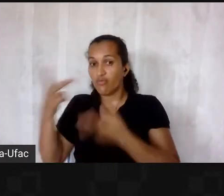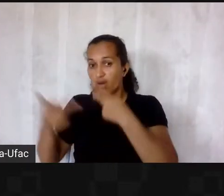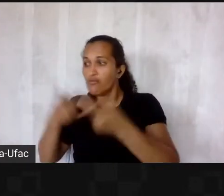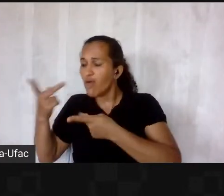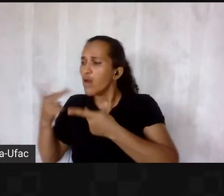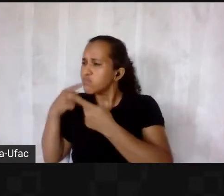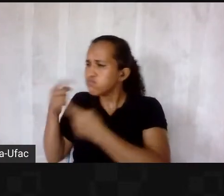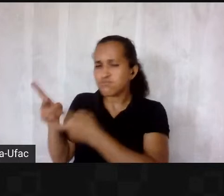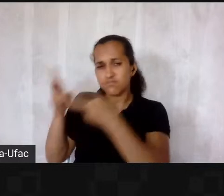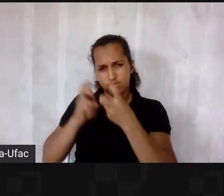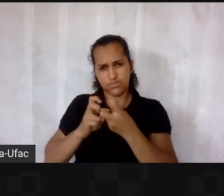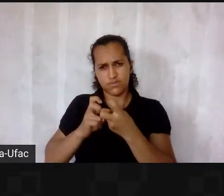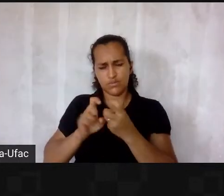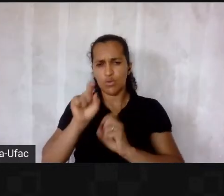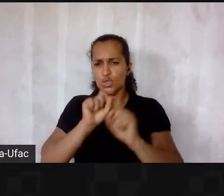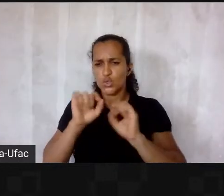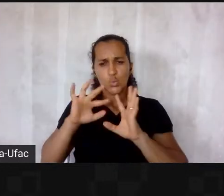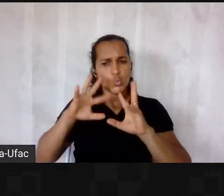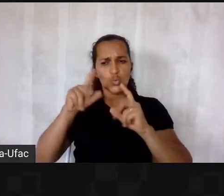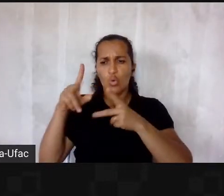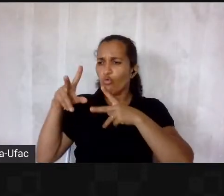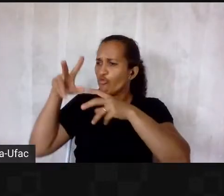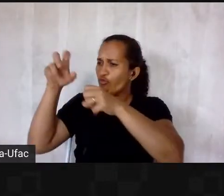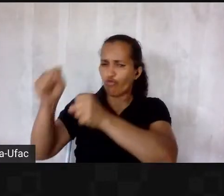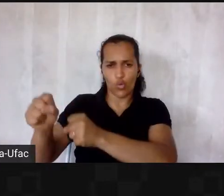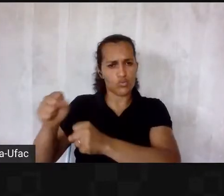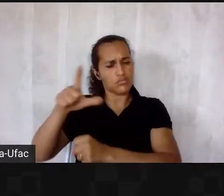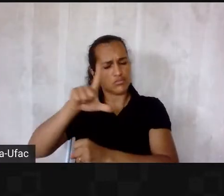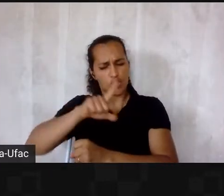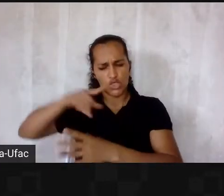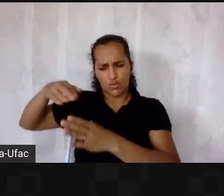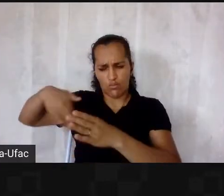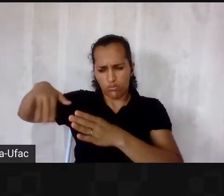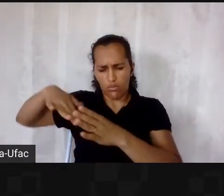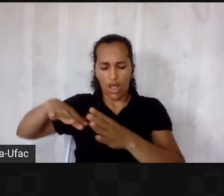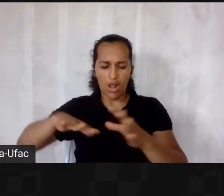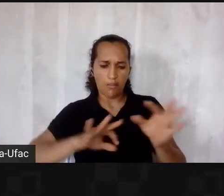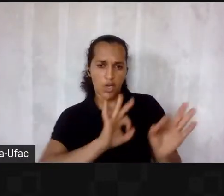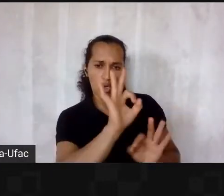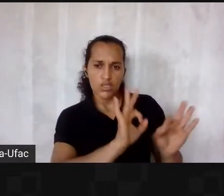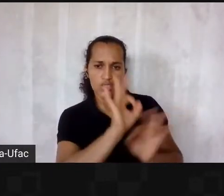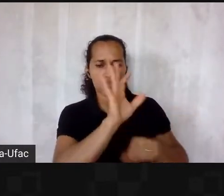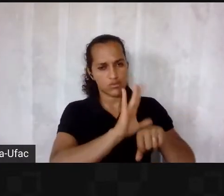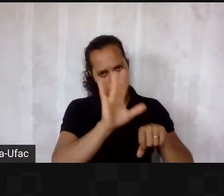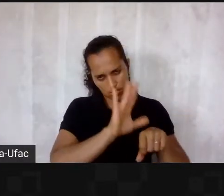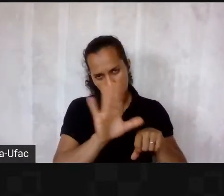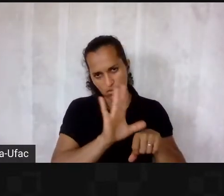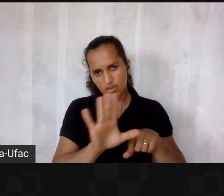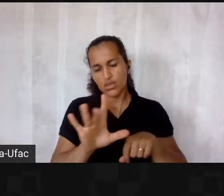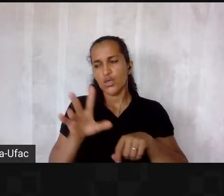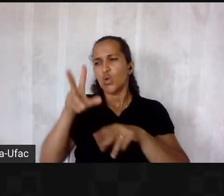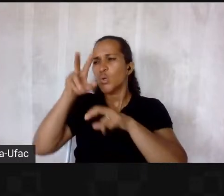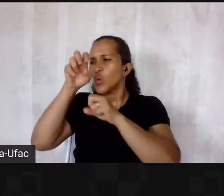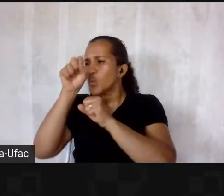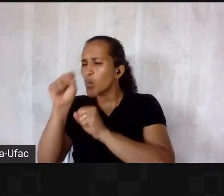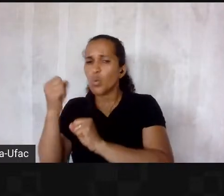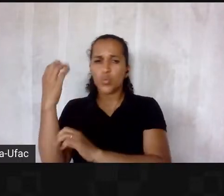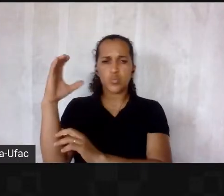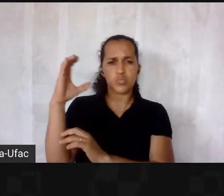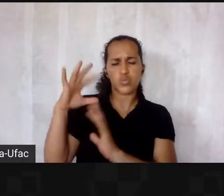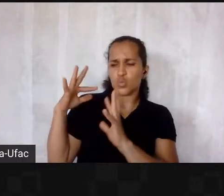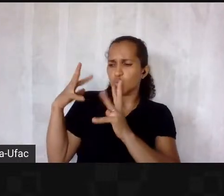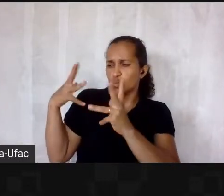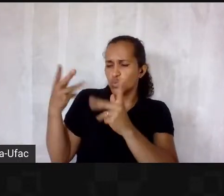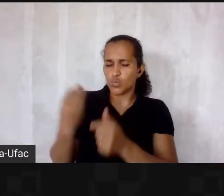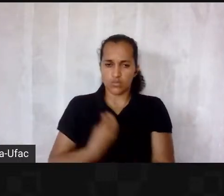perceber todas as forças envolvidas nesse momento de reformulação. Forças pessoais, ciências de referência, tudo aí muito